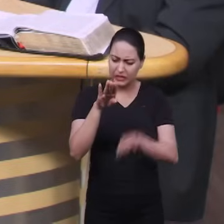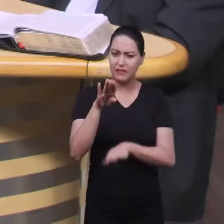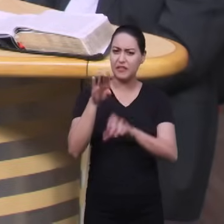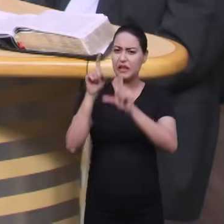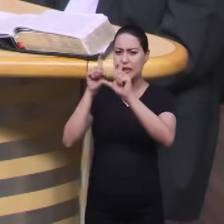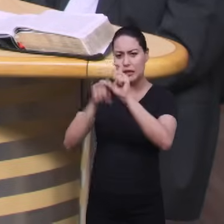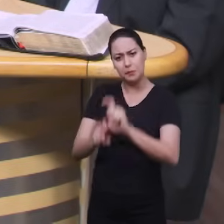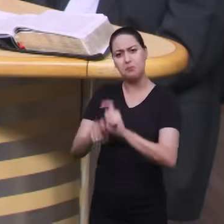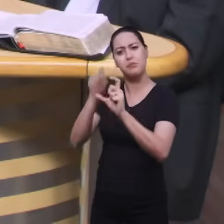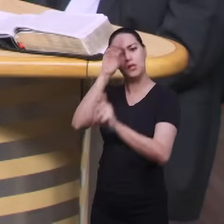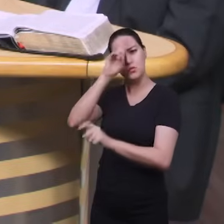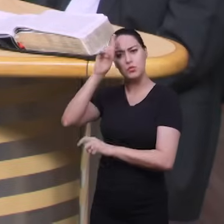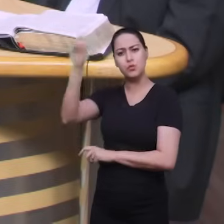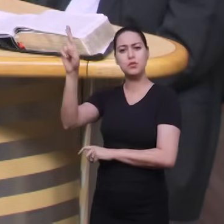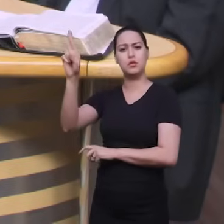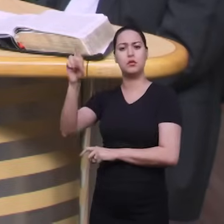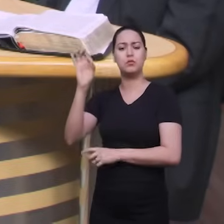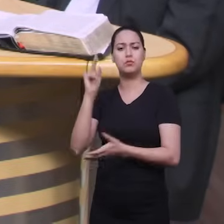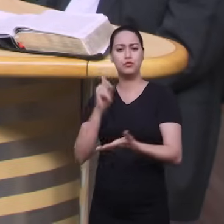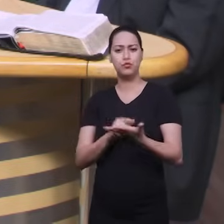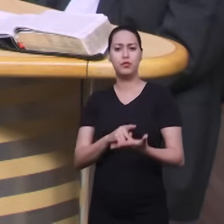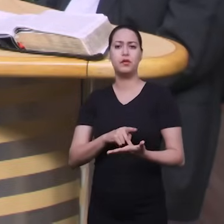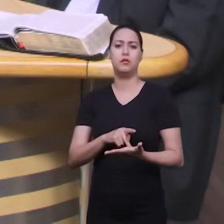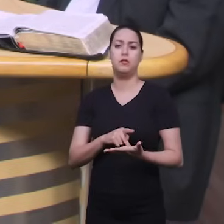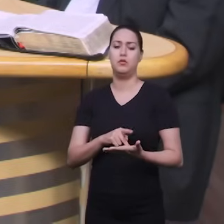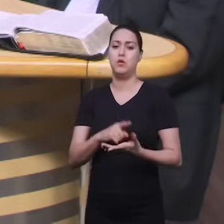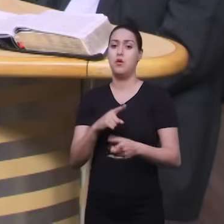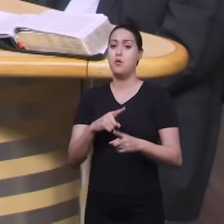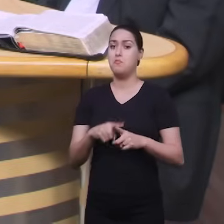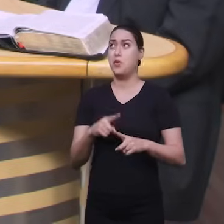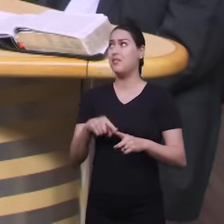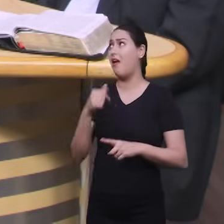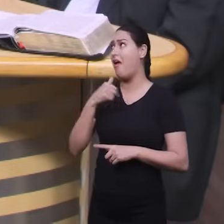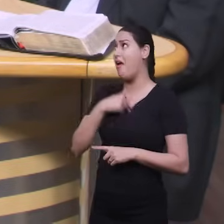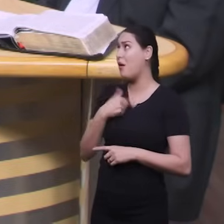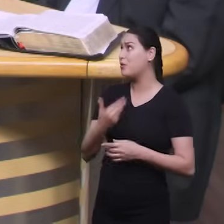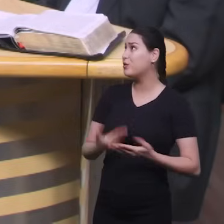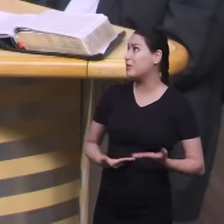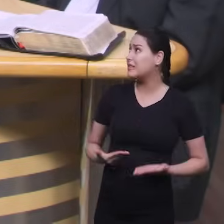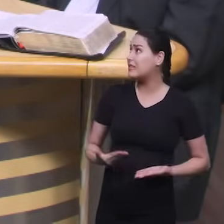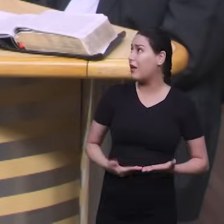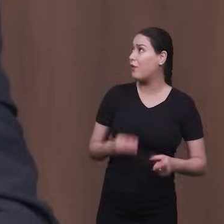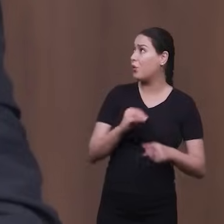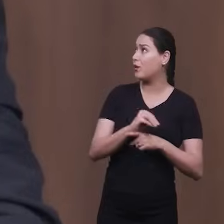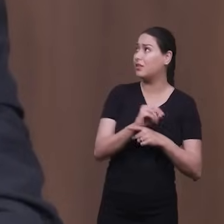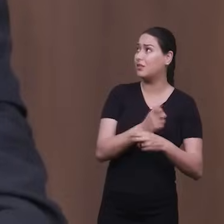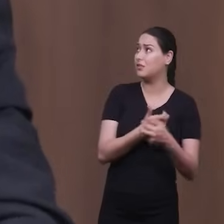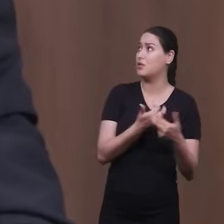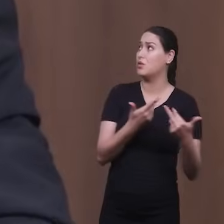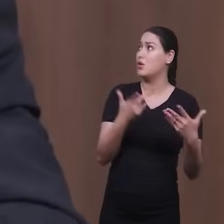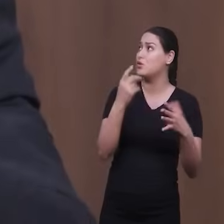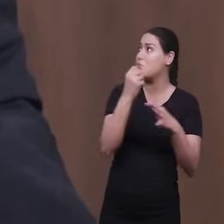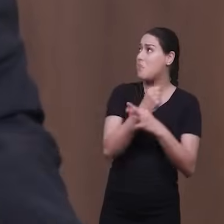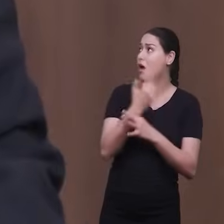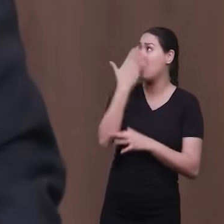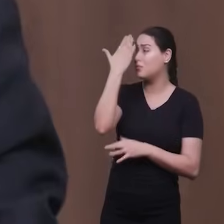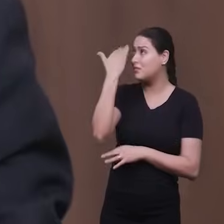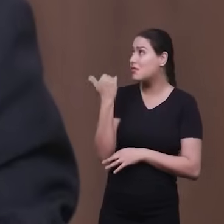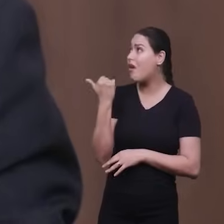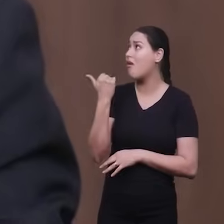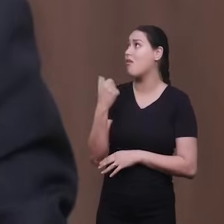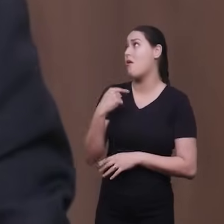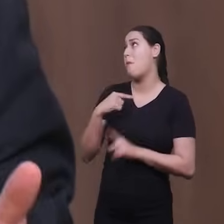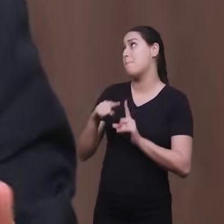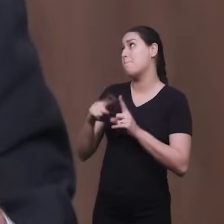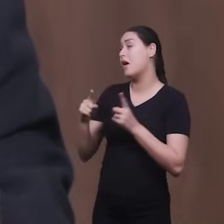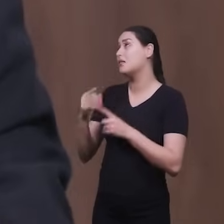e dependência do Senhor e das eu sou mordomo tô aqui para cuidar das coisas eu sei fazer